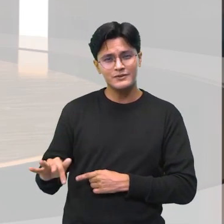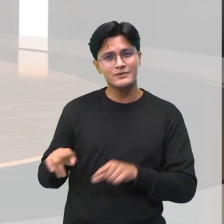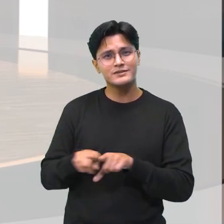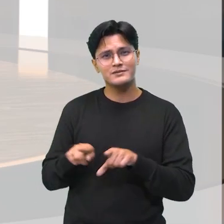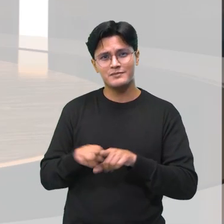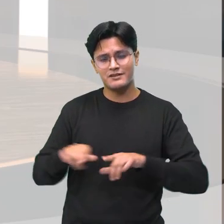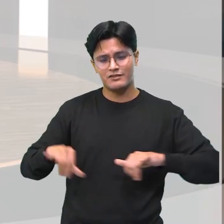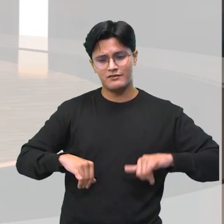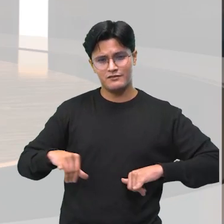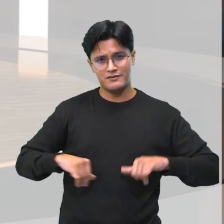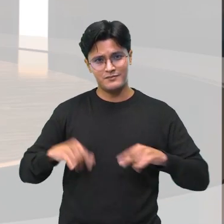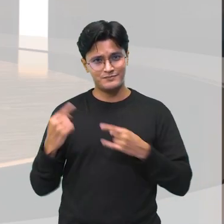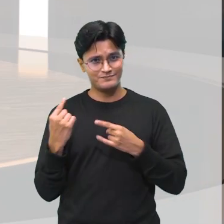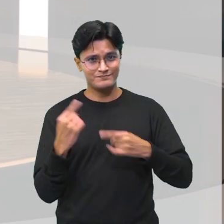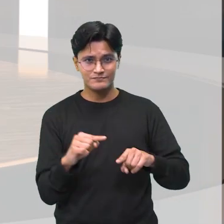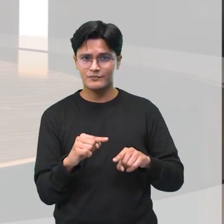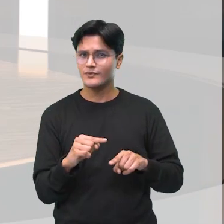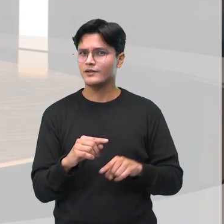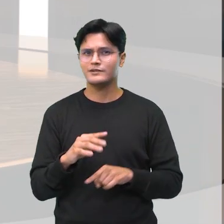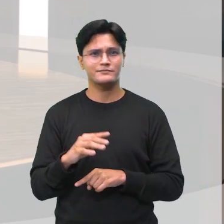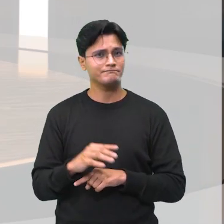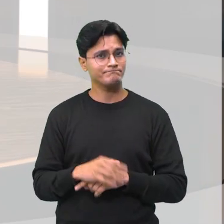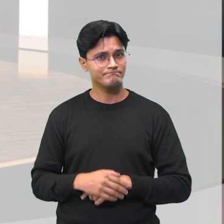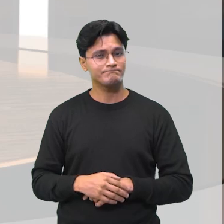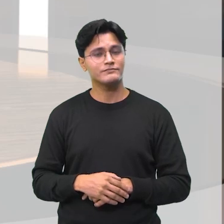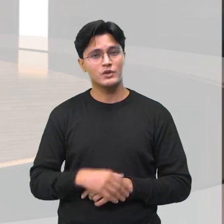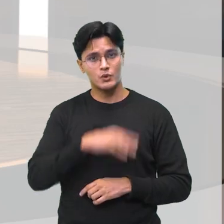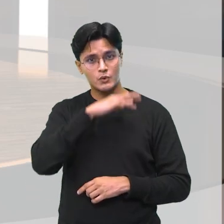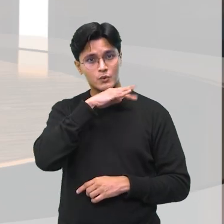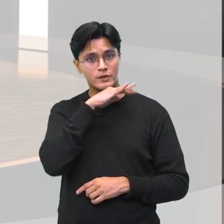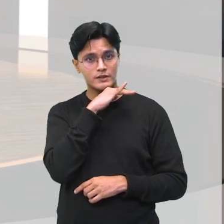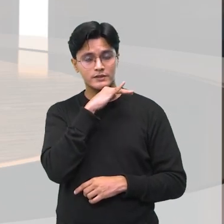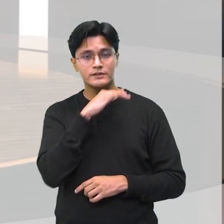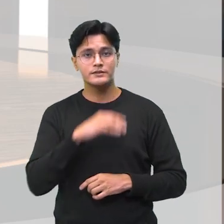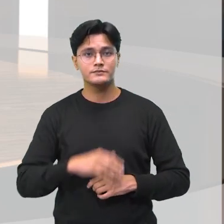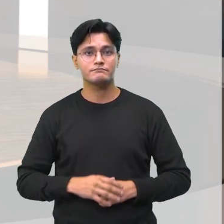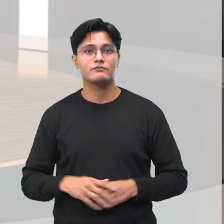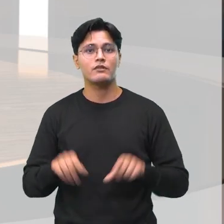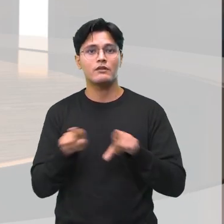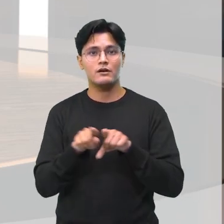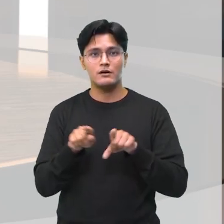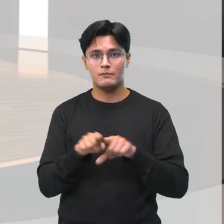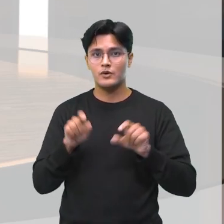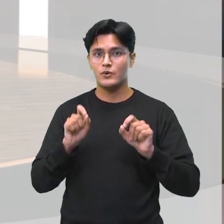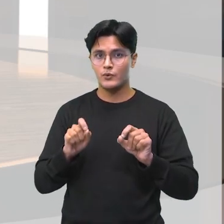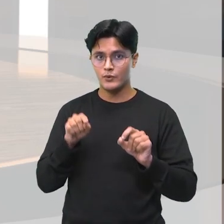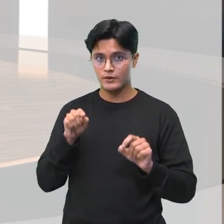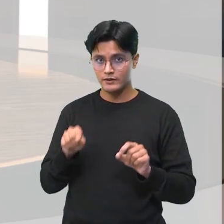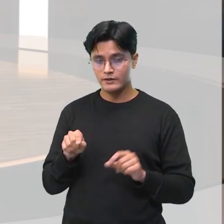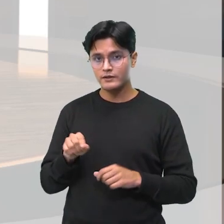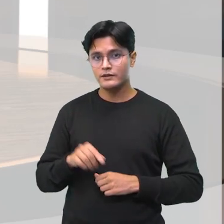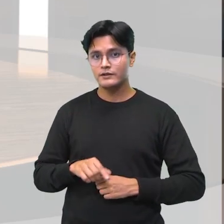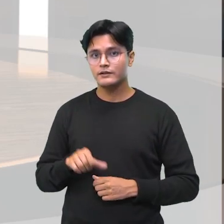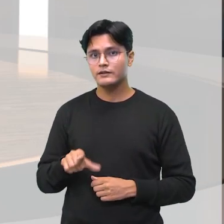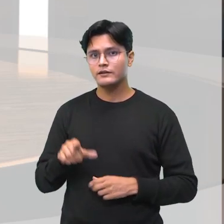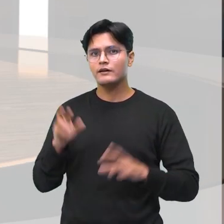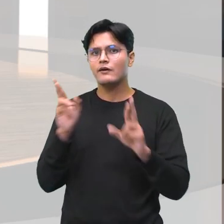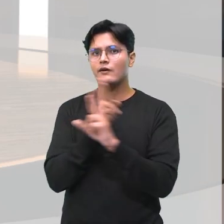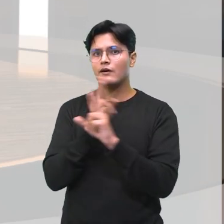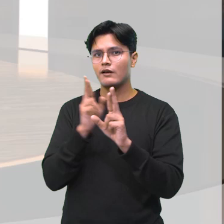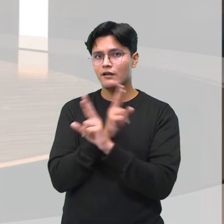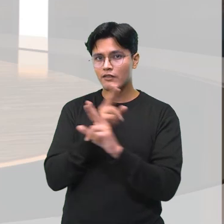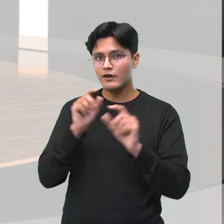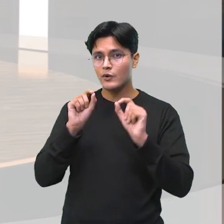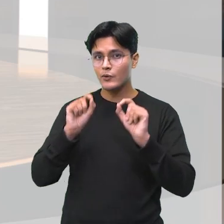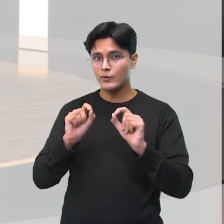outros. Então isso não é legal. Inclusive, a entidade foi encontrada uma ligação